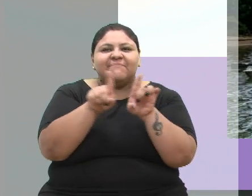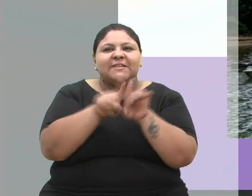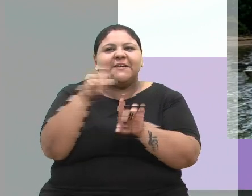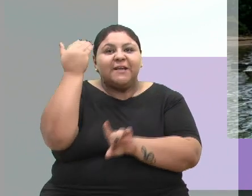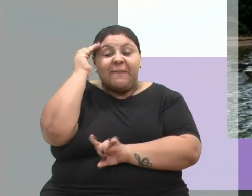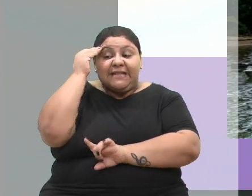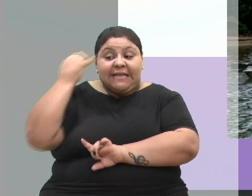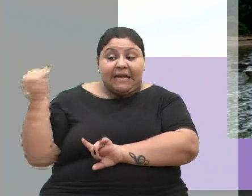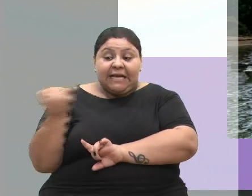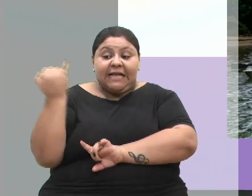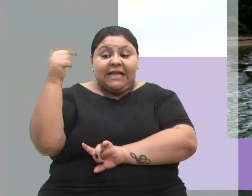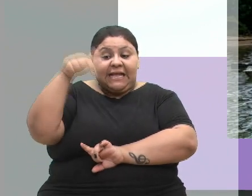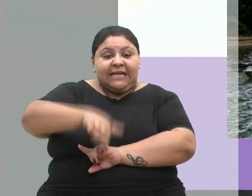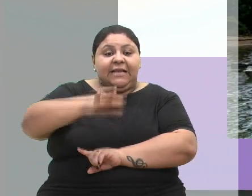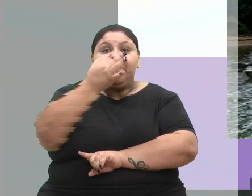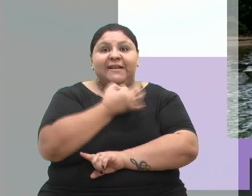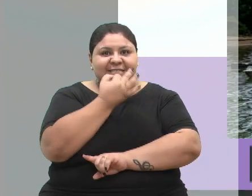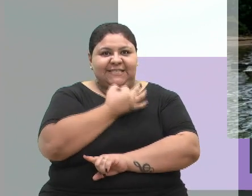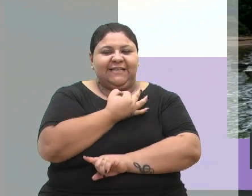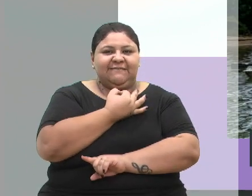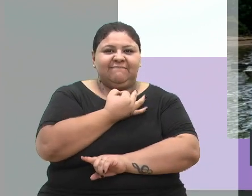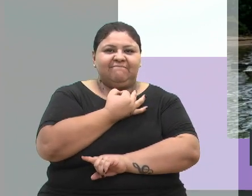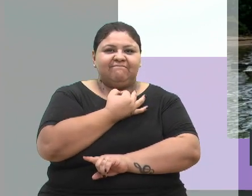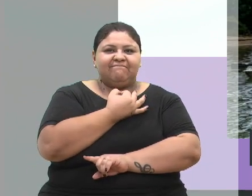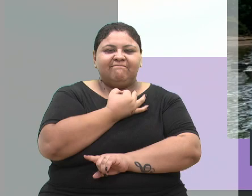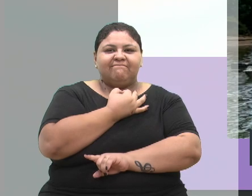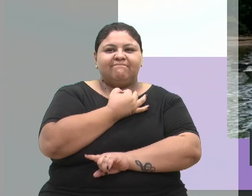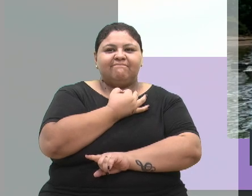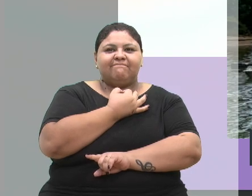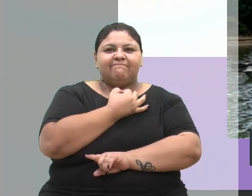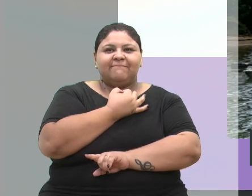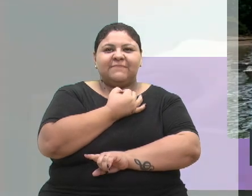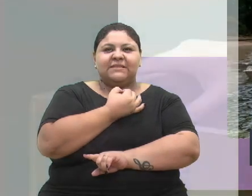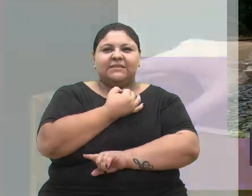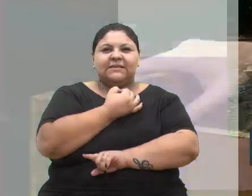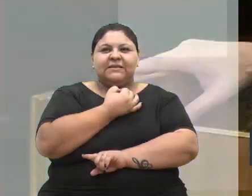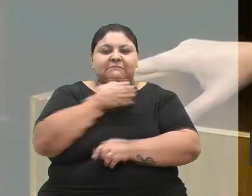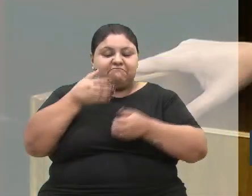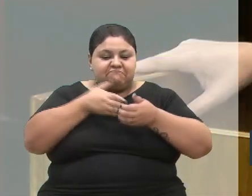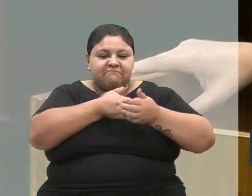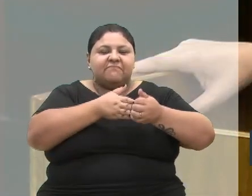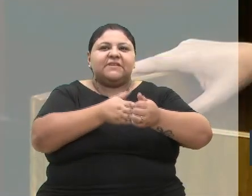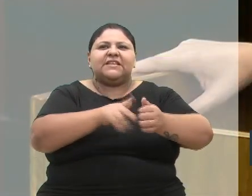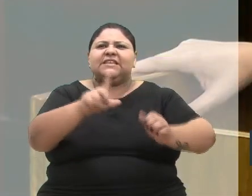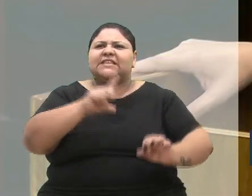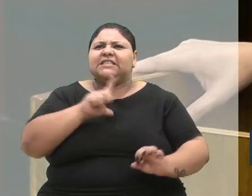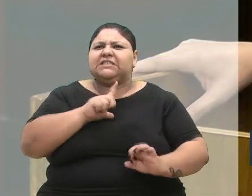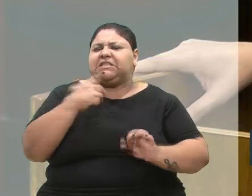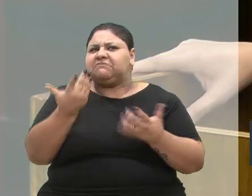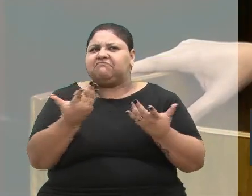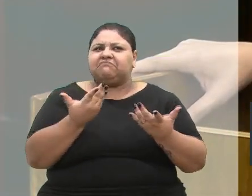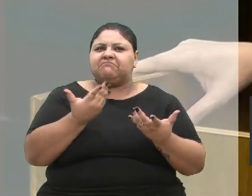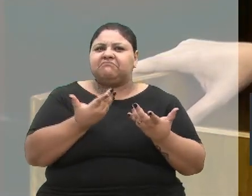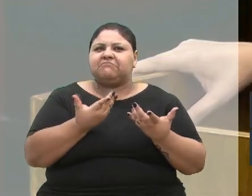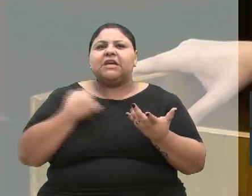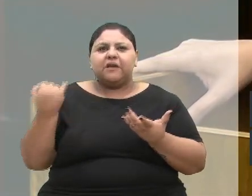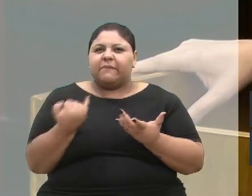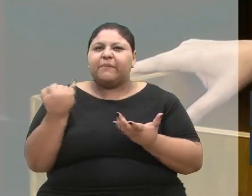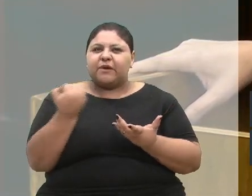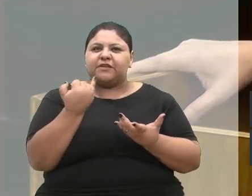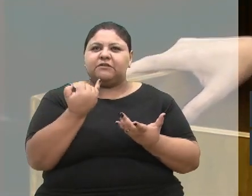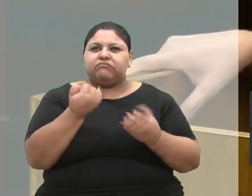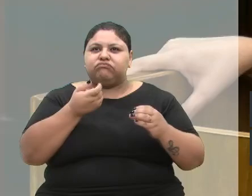extremamente importante para a nossa cidade, e o pessoal que acompanha, né, dizia que tinha alguns que seria importante a gente